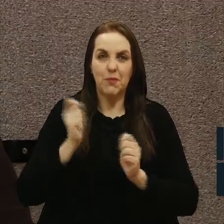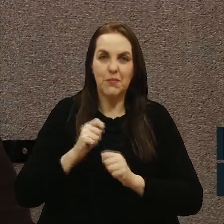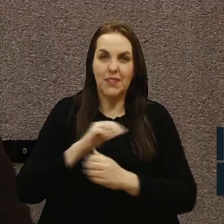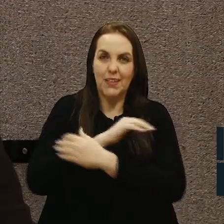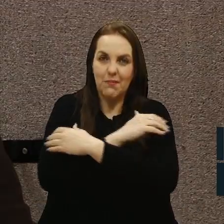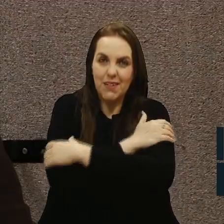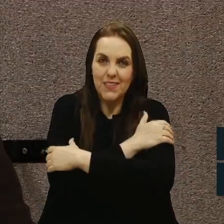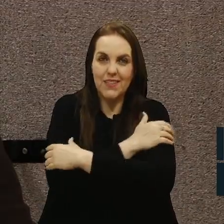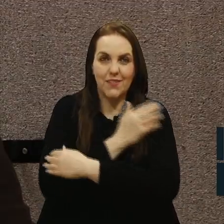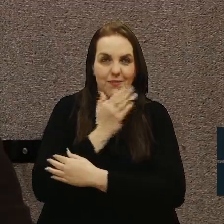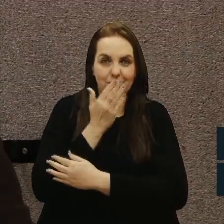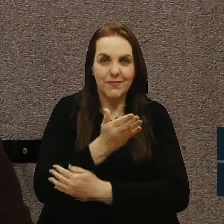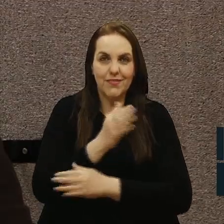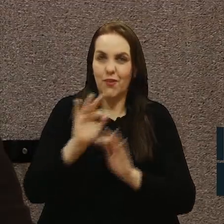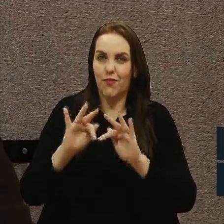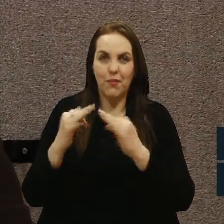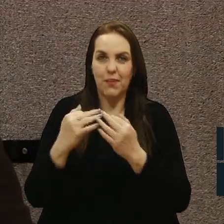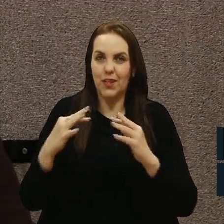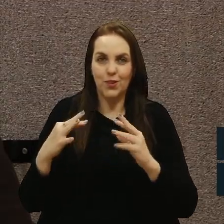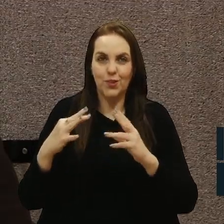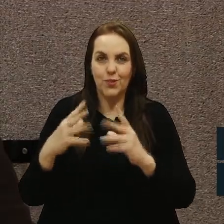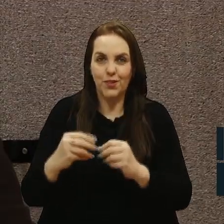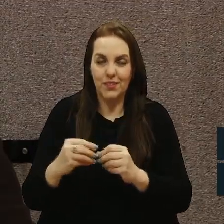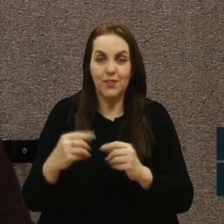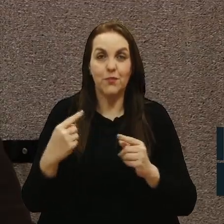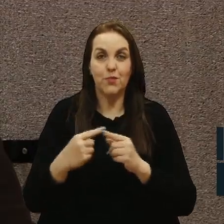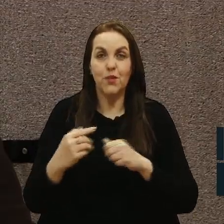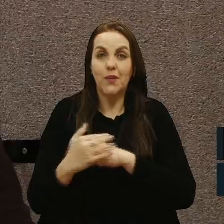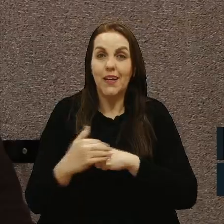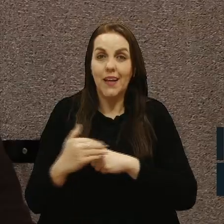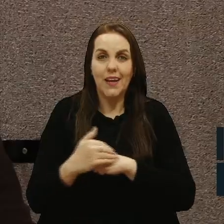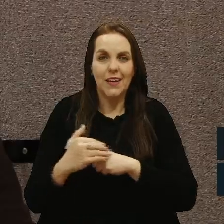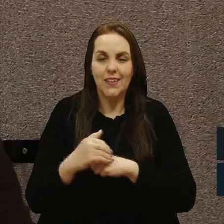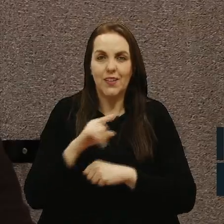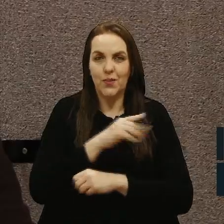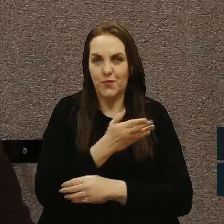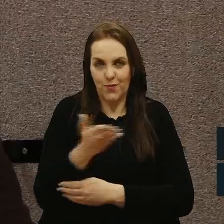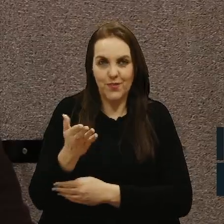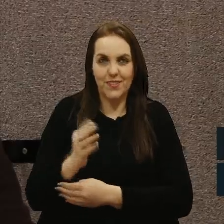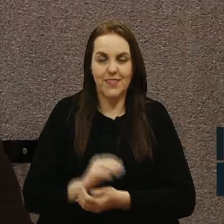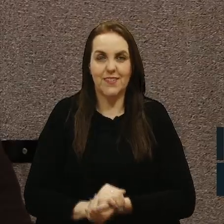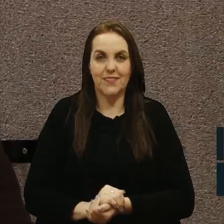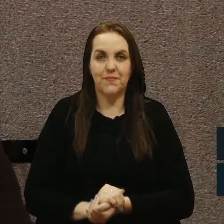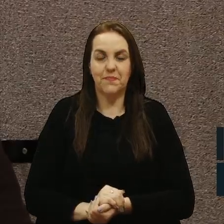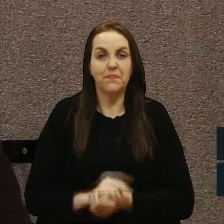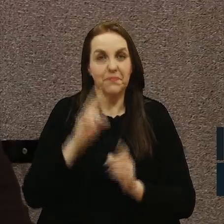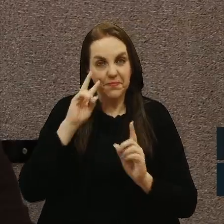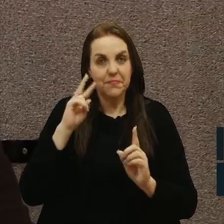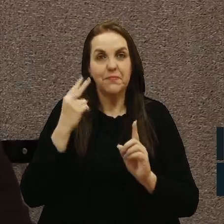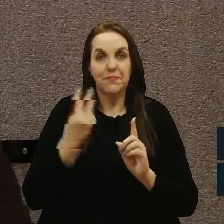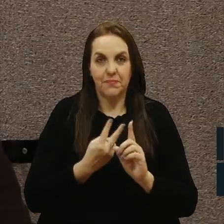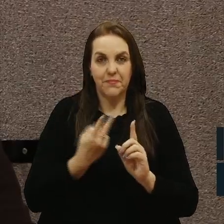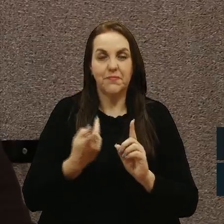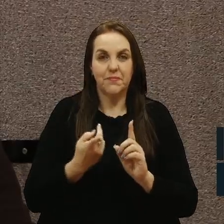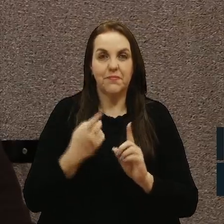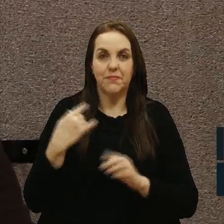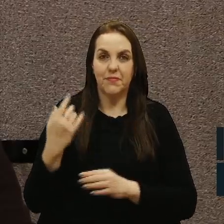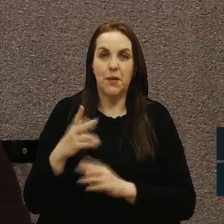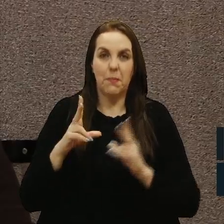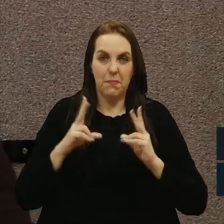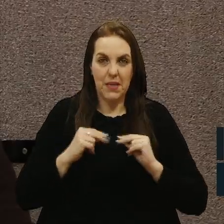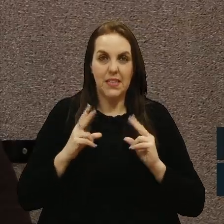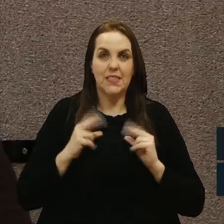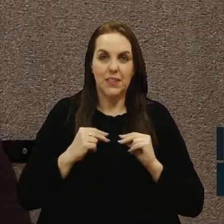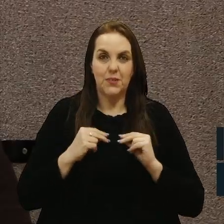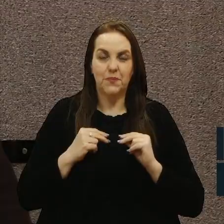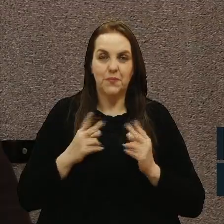a família inteira, porque a gente tem um carinho muito grande por todos vocês. E vai ser um reconhecimento extremamente merecido